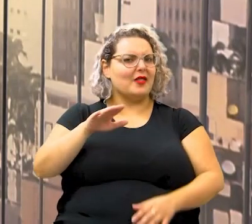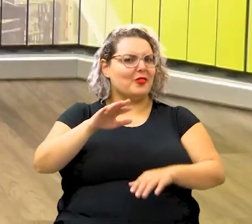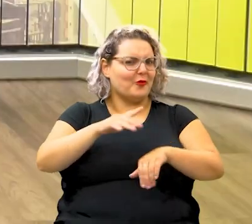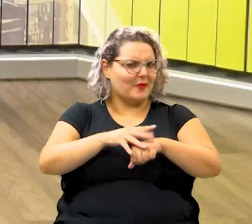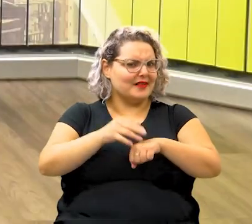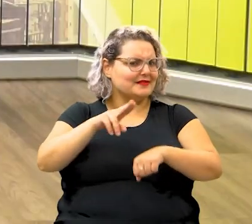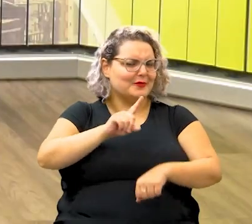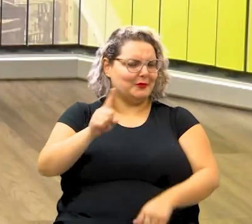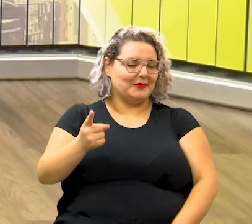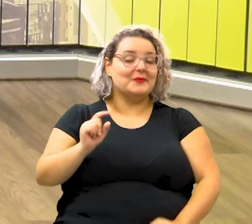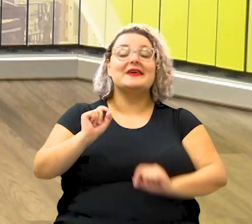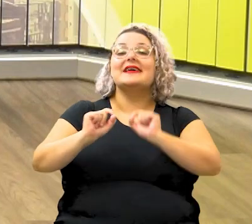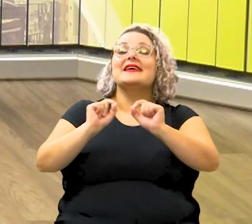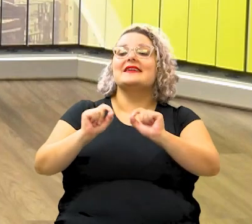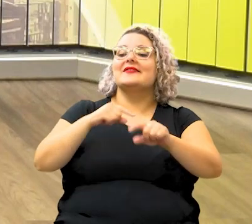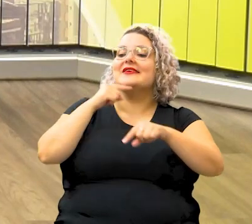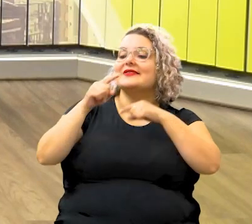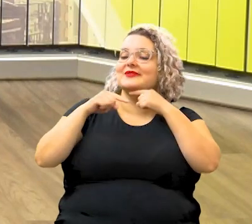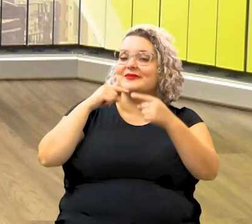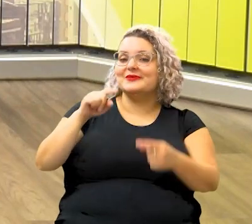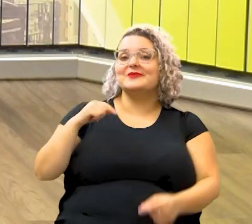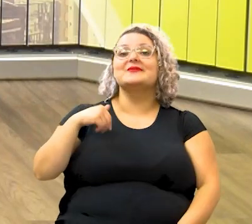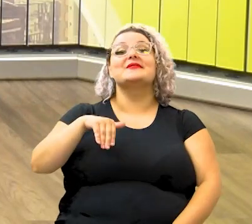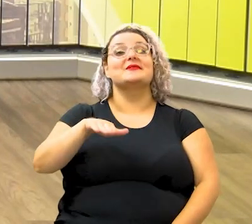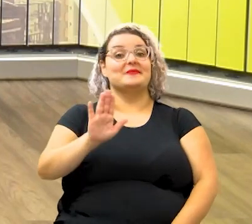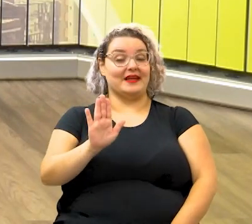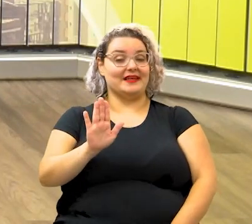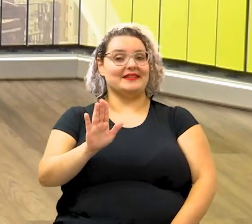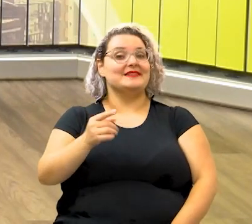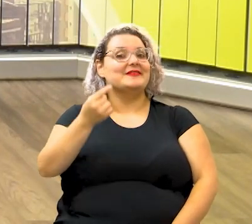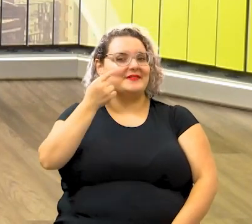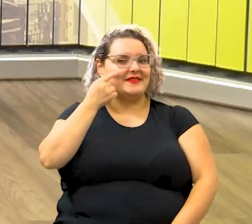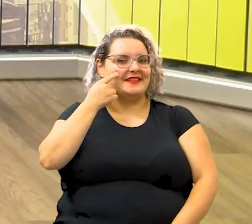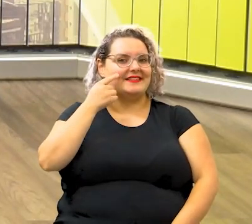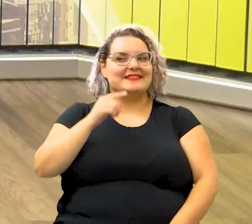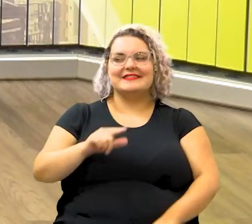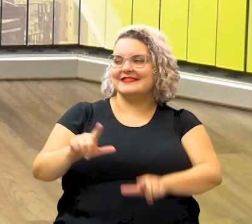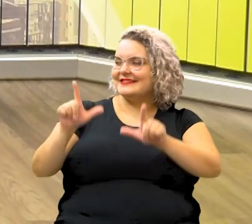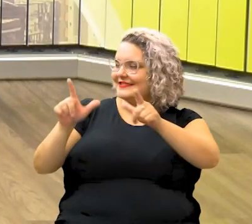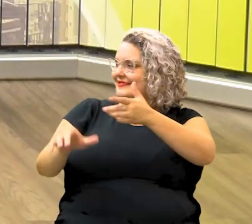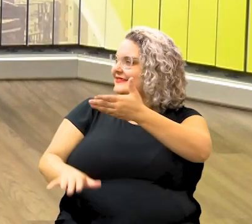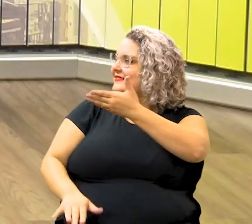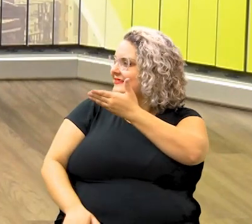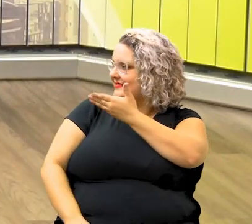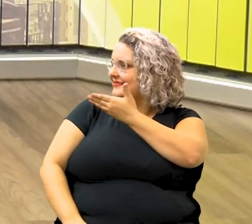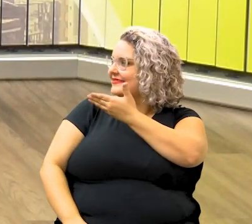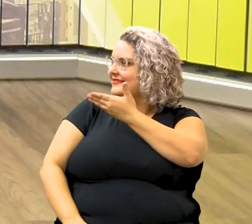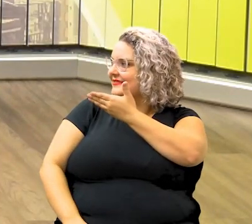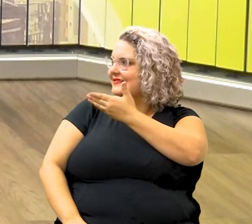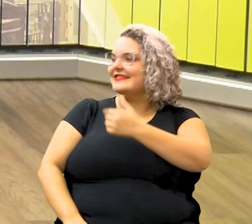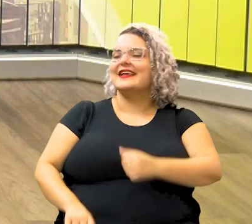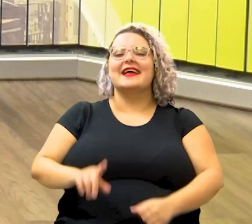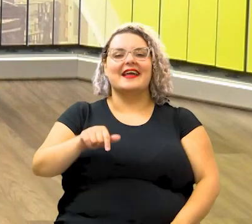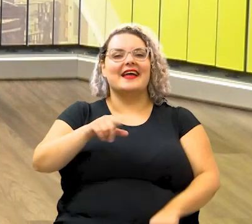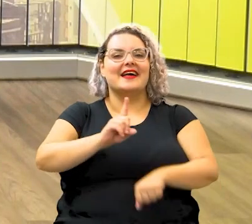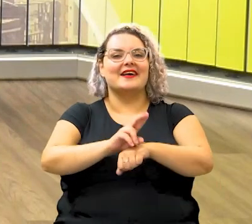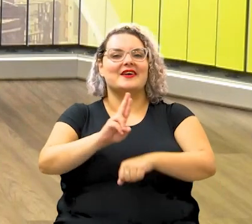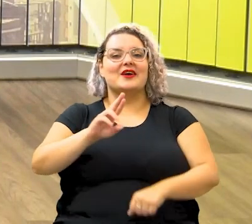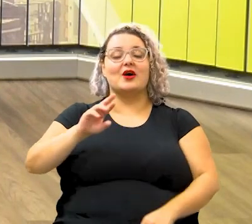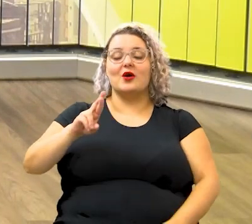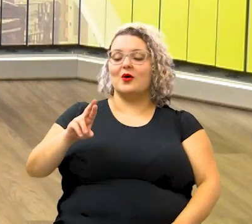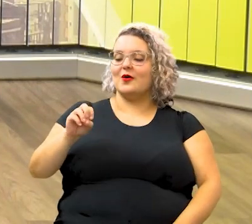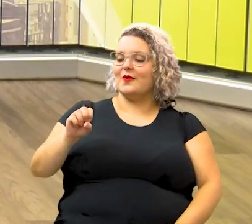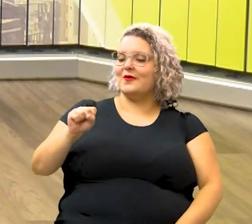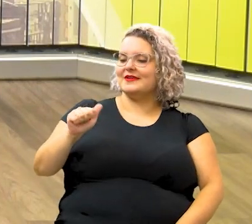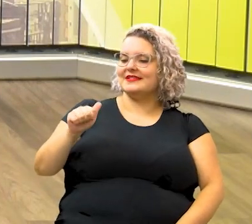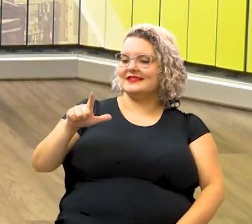porque quem vai tirar todas as nossas dúvidas e muito mais, olha só, ela já está aqui na tela comigo, é a doutora